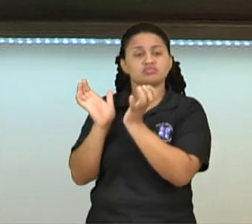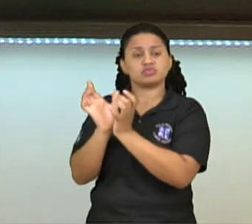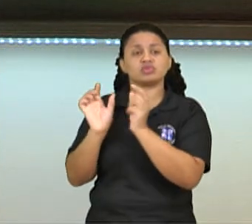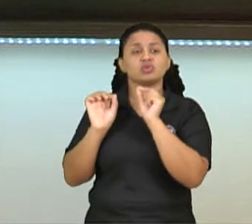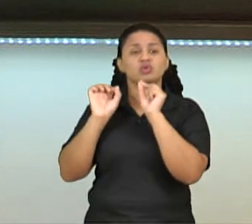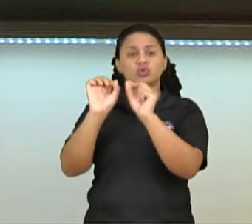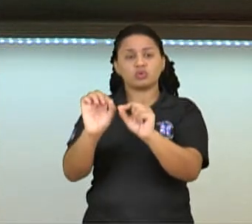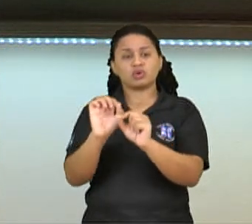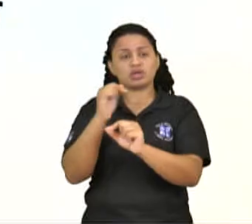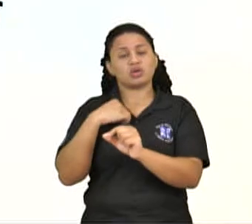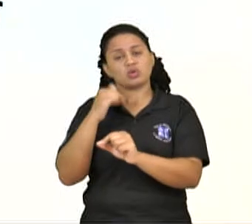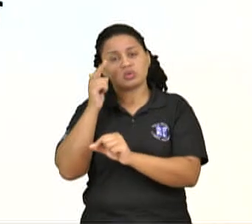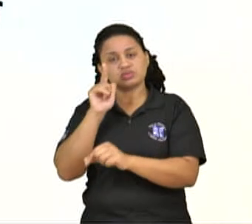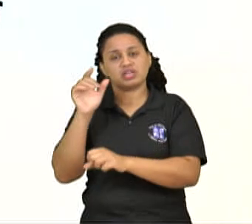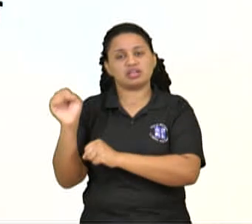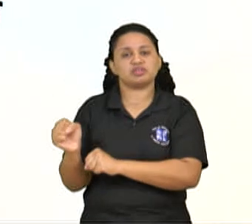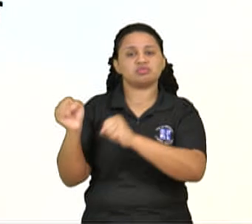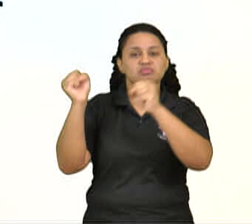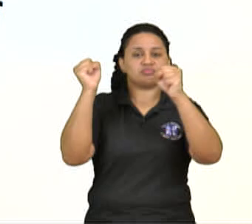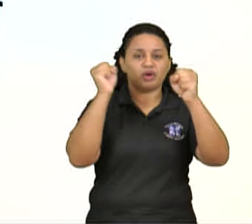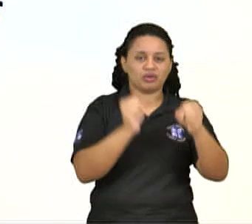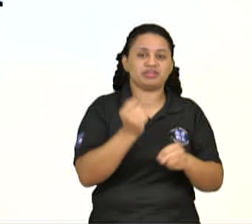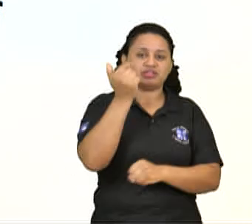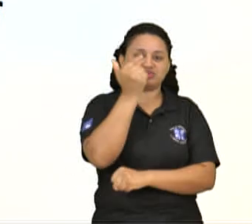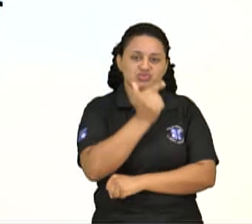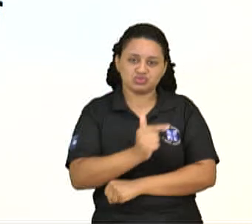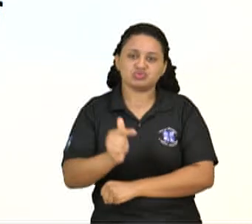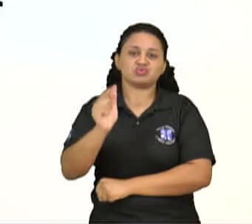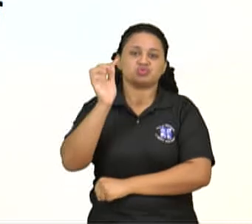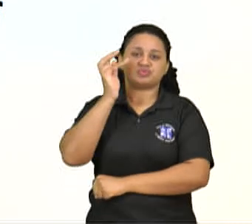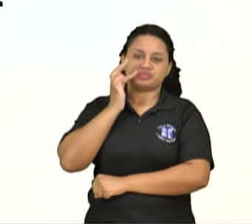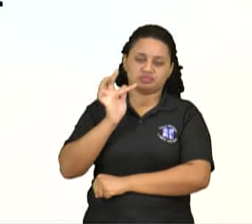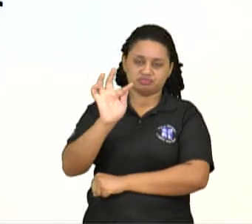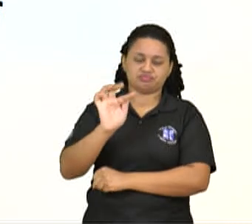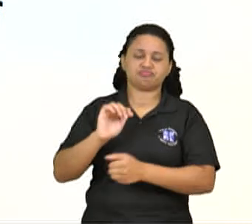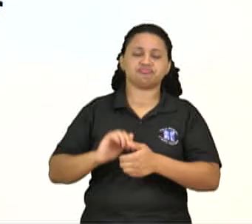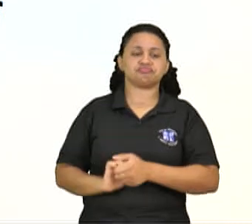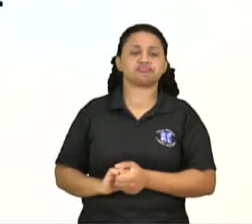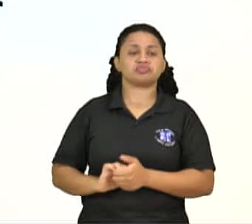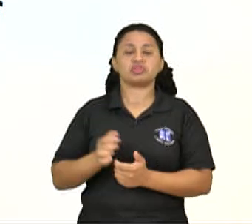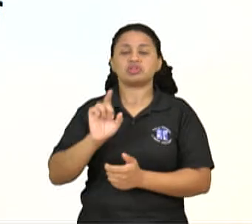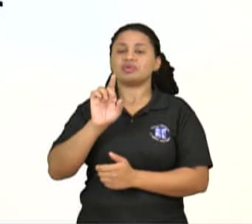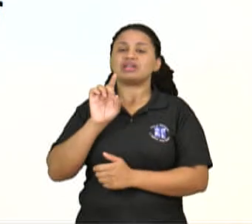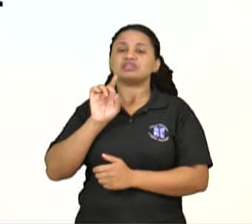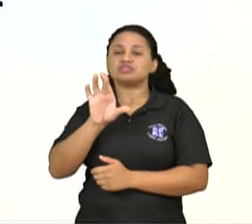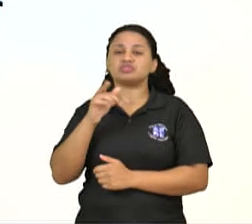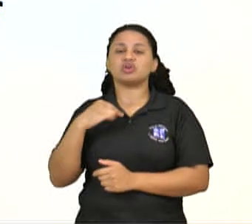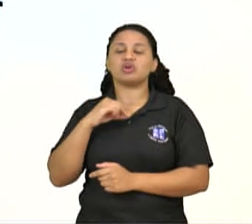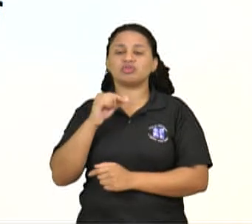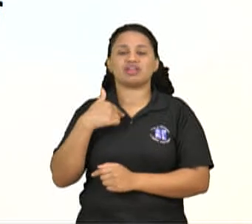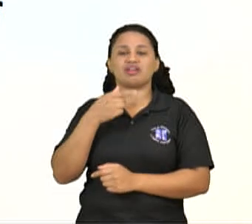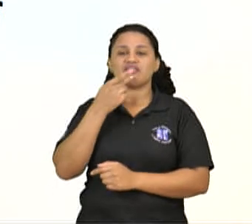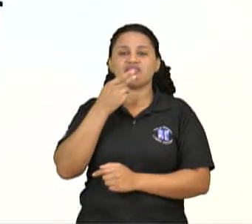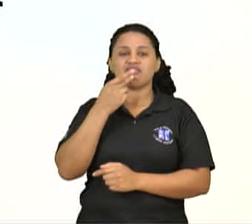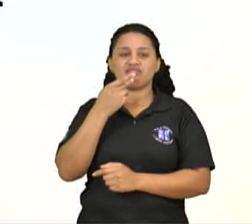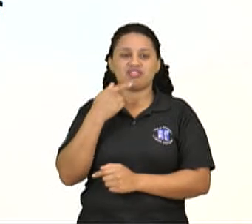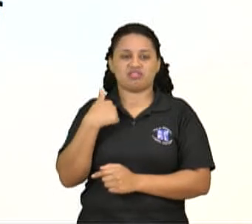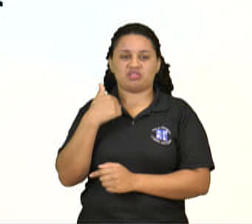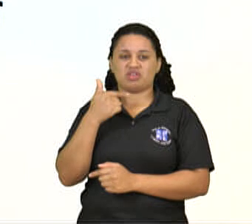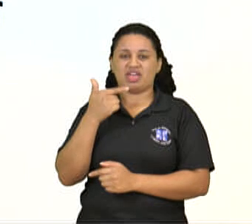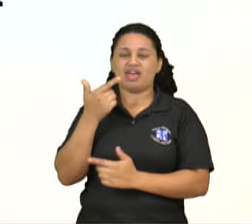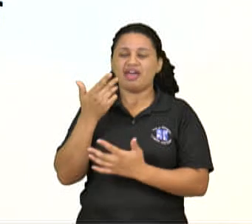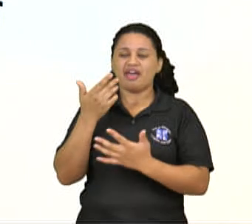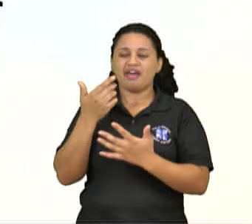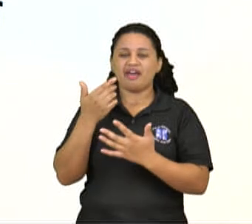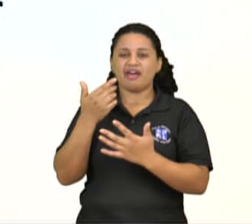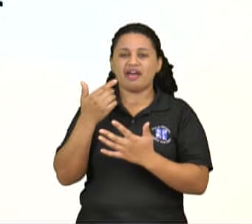vão retornar ao controle da França. E eles não só fazem isso com o chamado golpe, né,